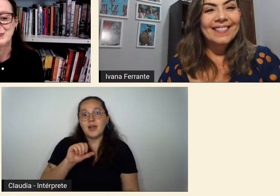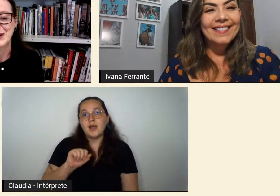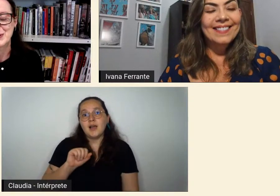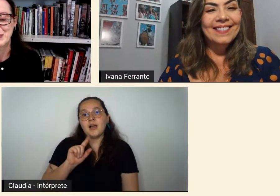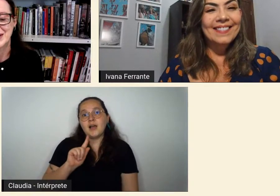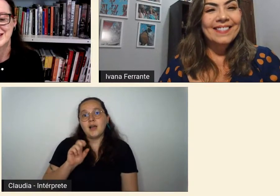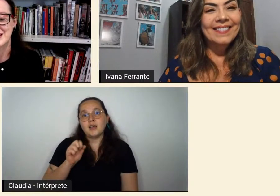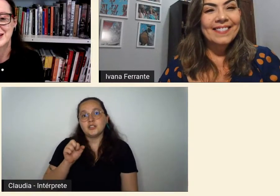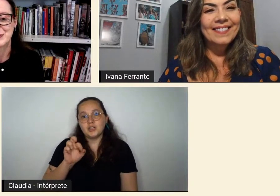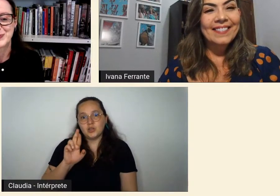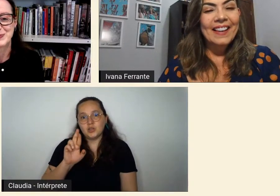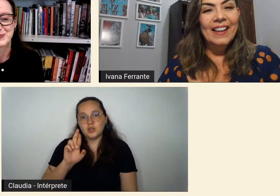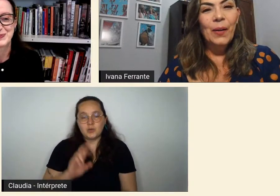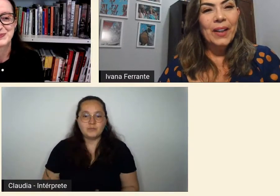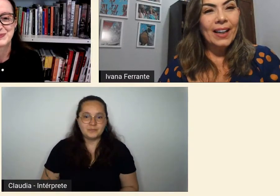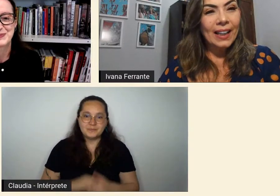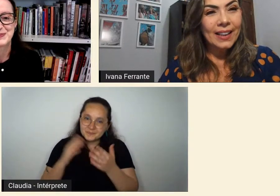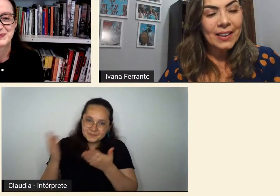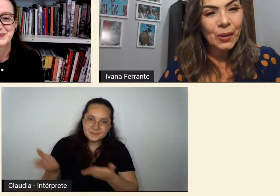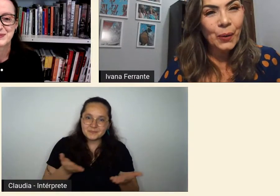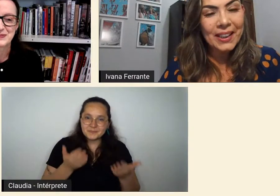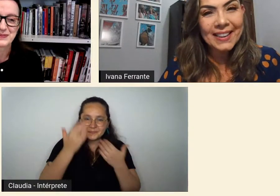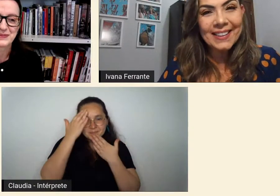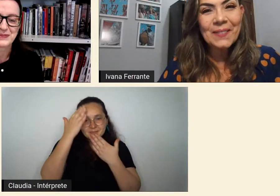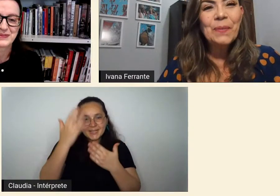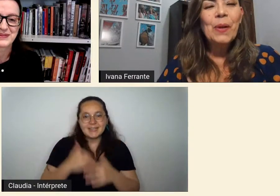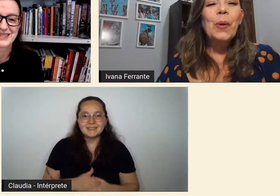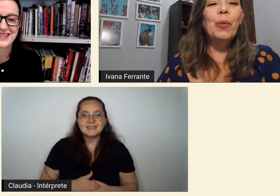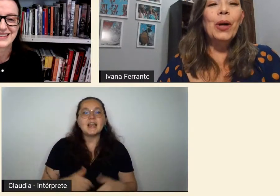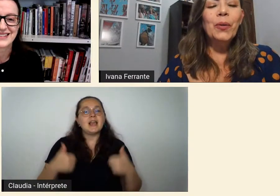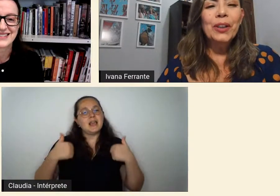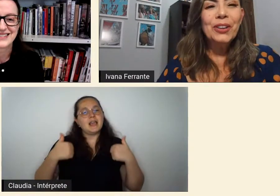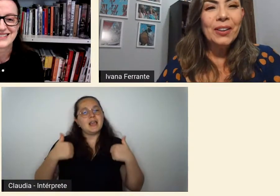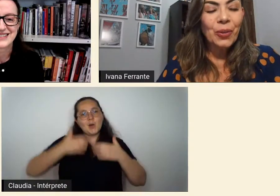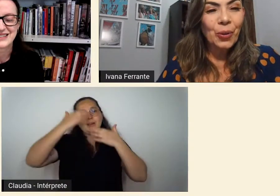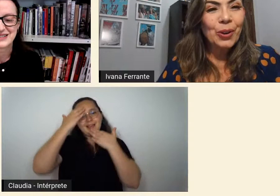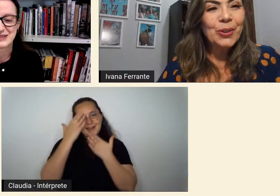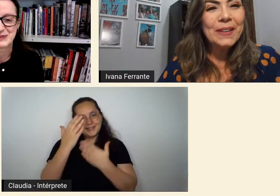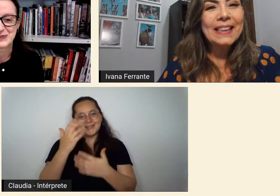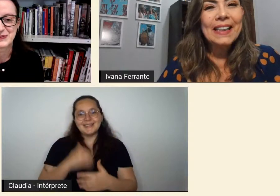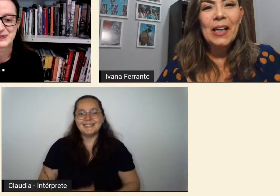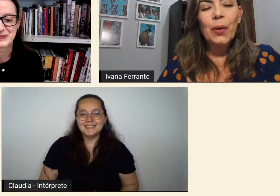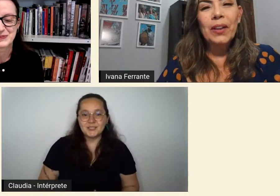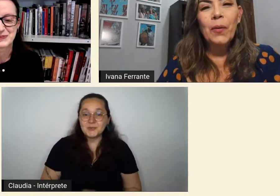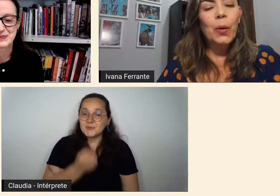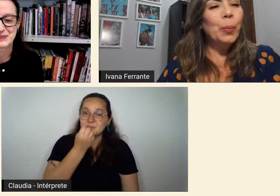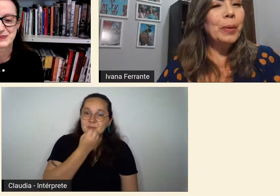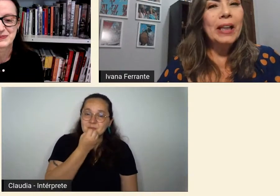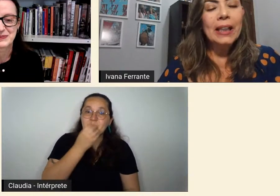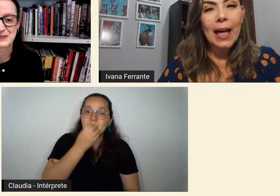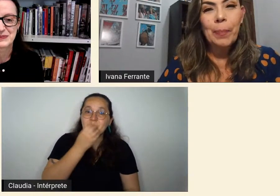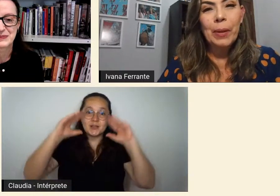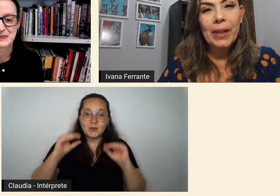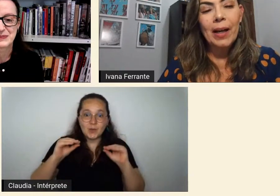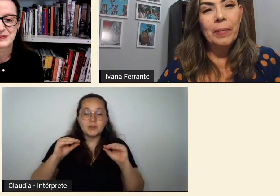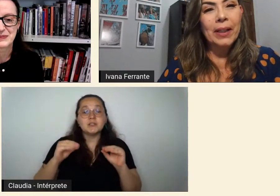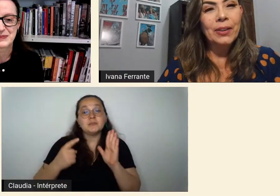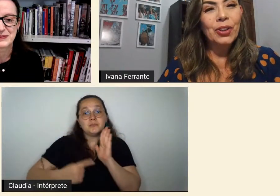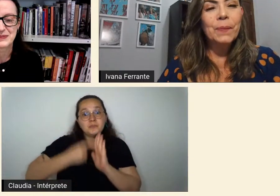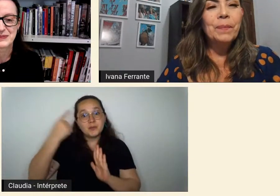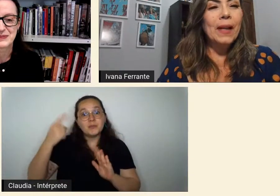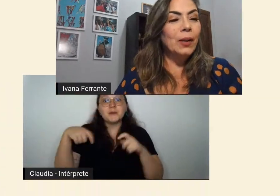sua presença. Eu que agradeço, Luiz. Boa noite a todos. Eu tenho que cumprimentar,